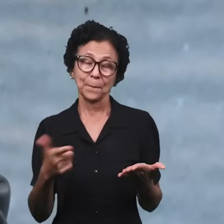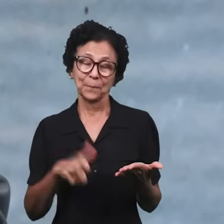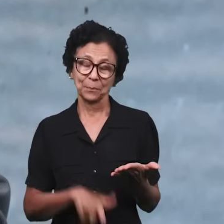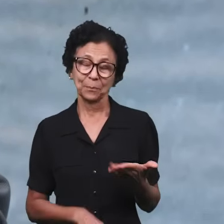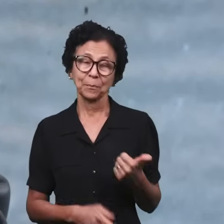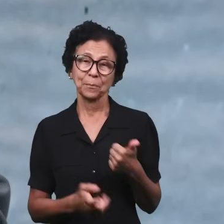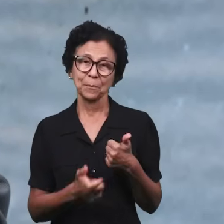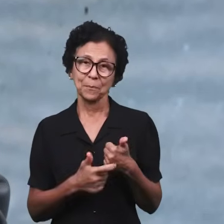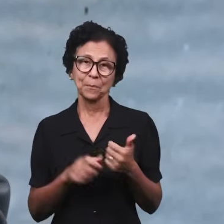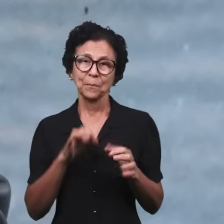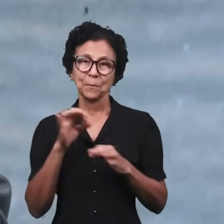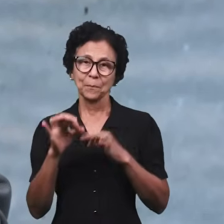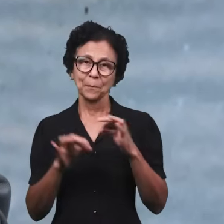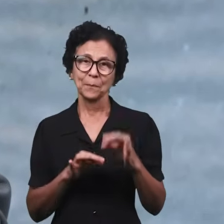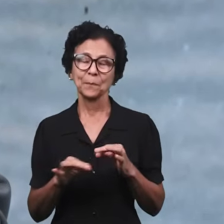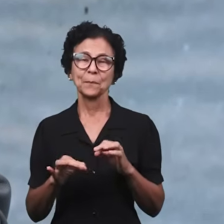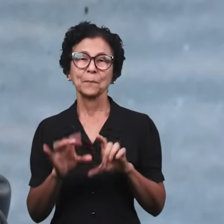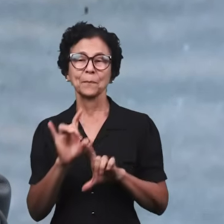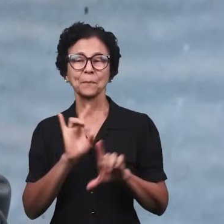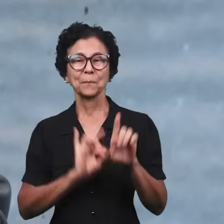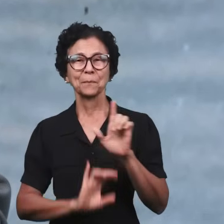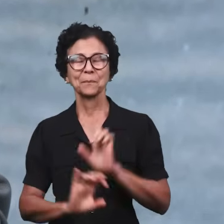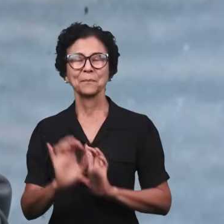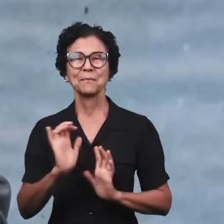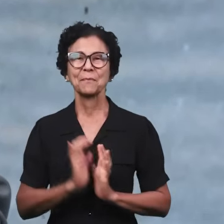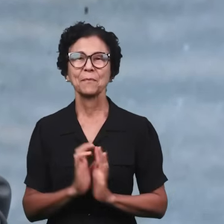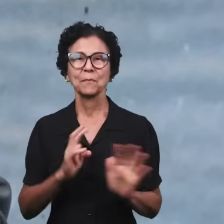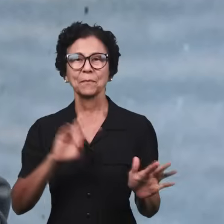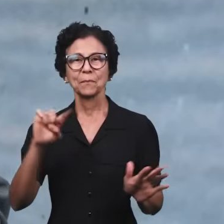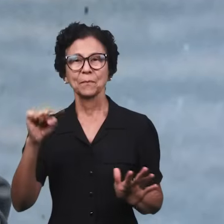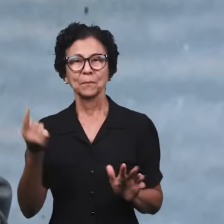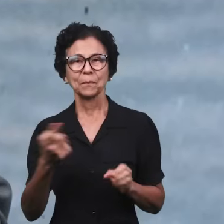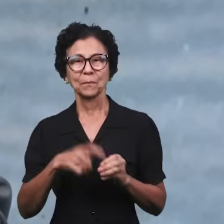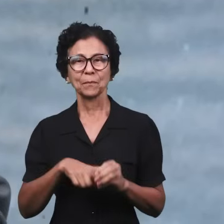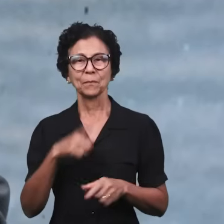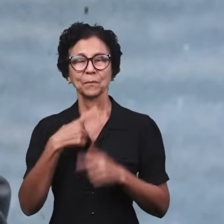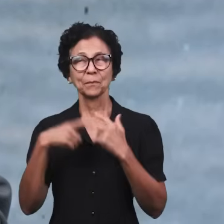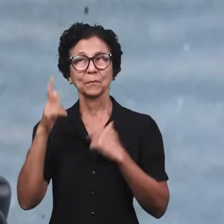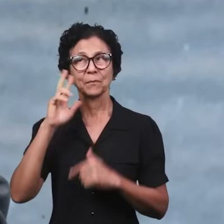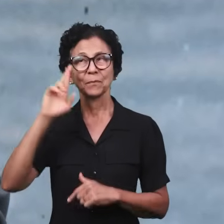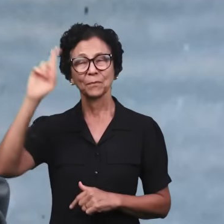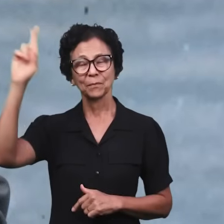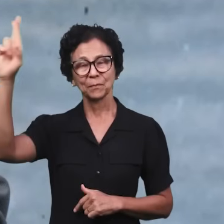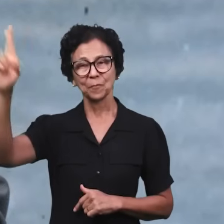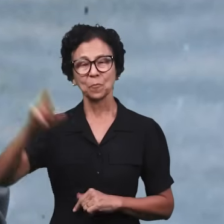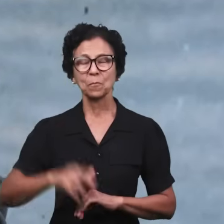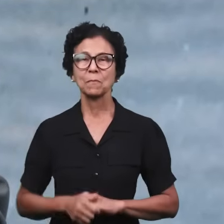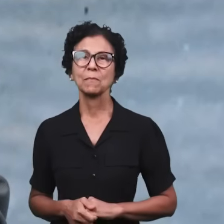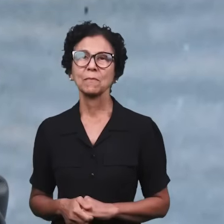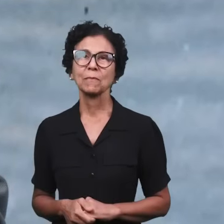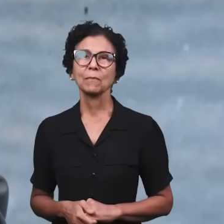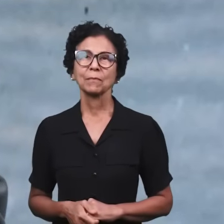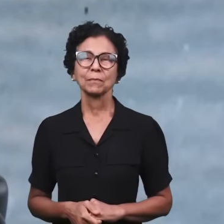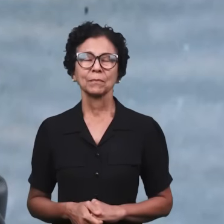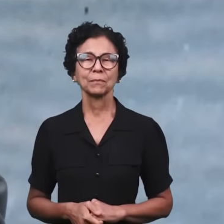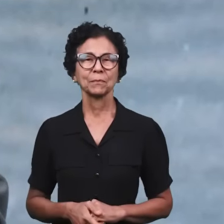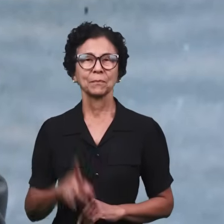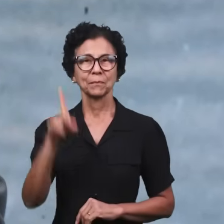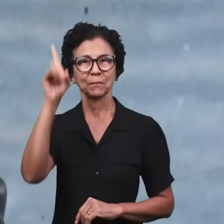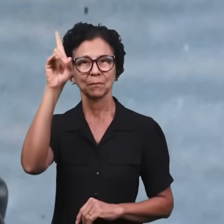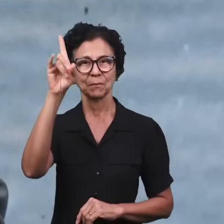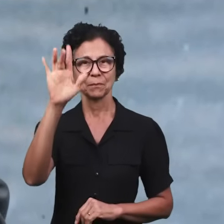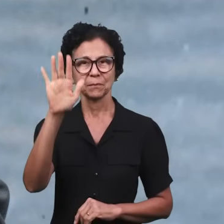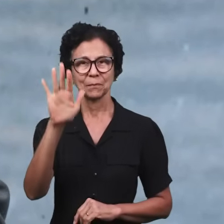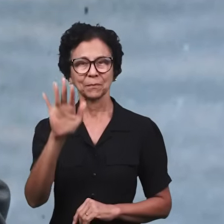repetir, curta, comente, compartilhe. E semana que vem, se Deus quiser, a gente está de volta com mais uma edição do programa Os Dias da Minha Mocidade. Deus